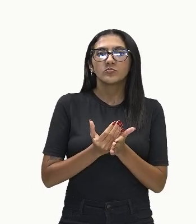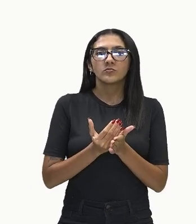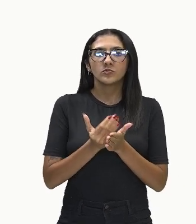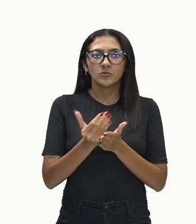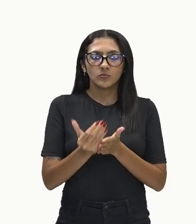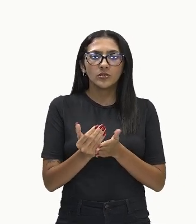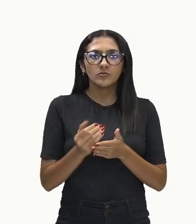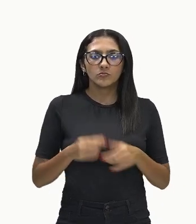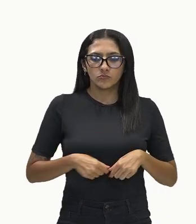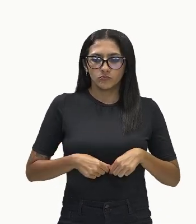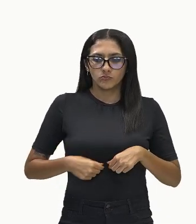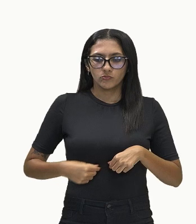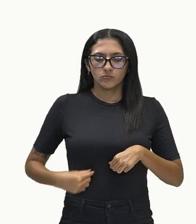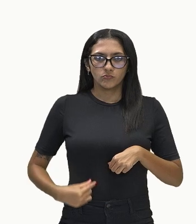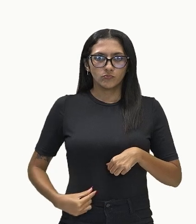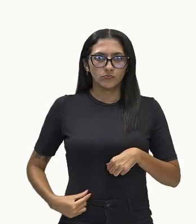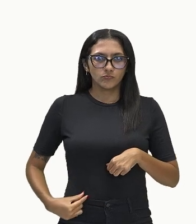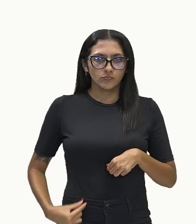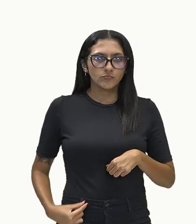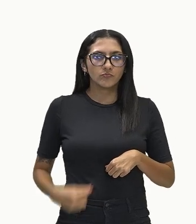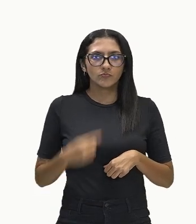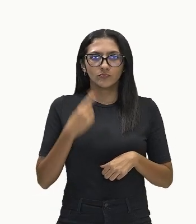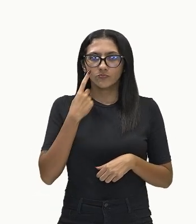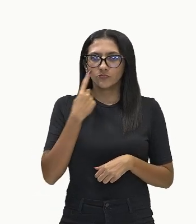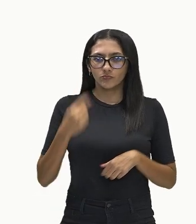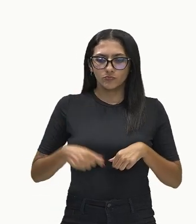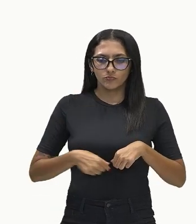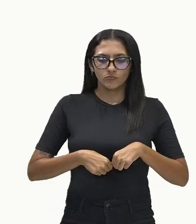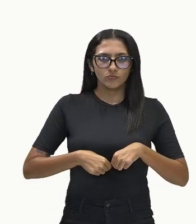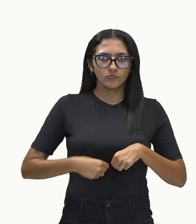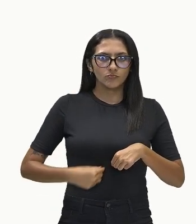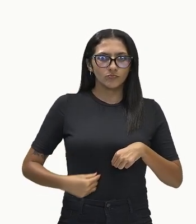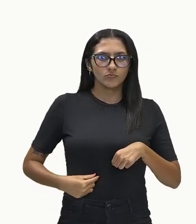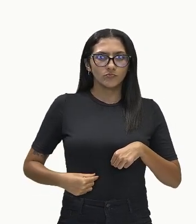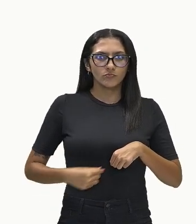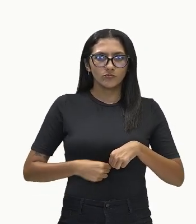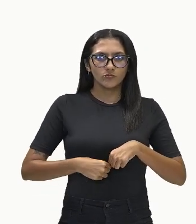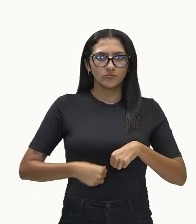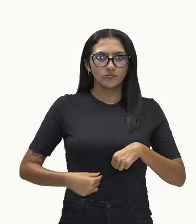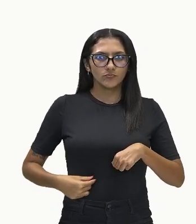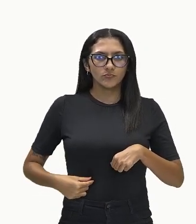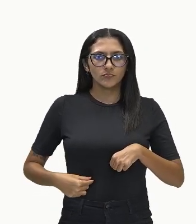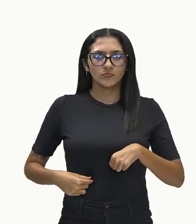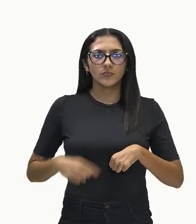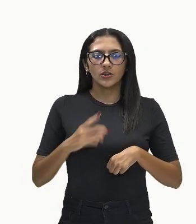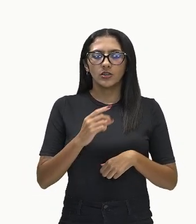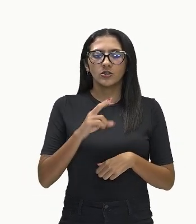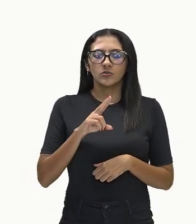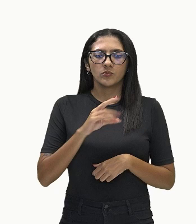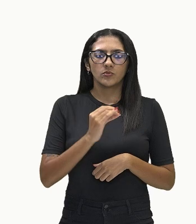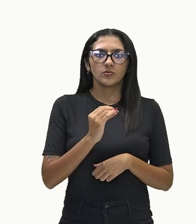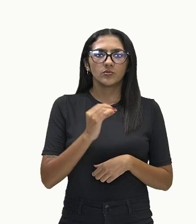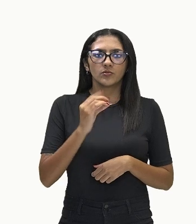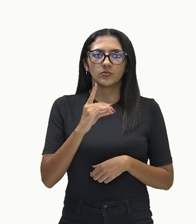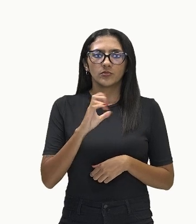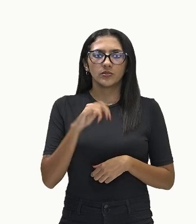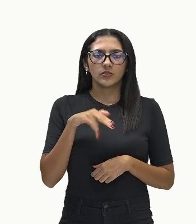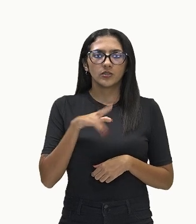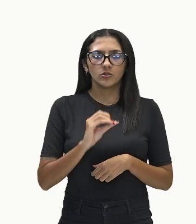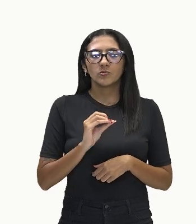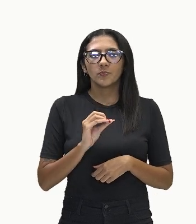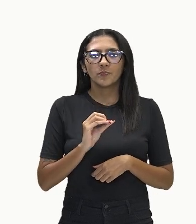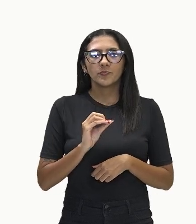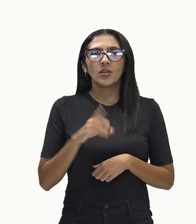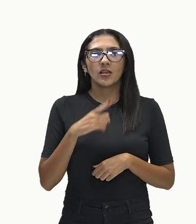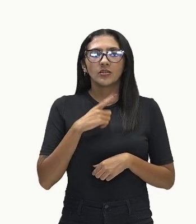seu intestino delgado, nessa porção aqui, o duodeno, o quimo vai sofrer